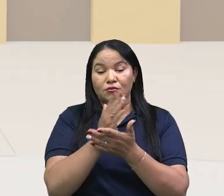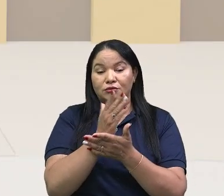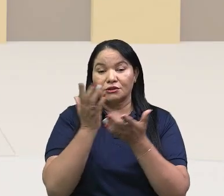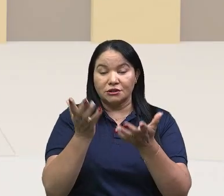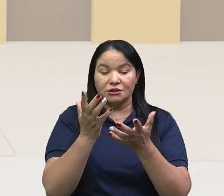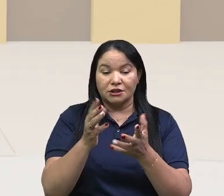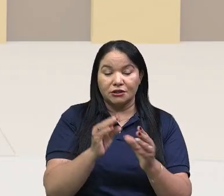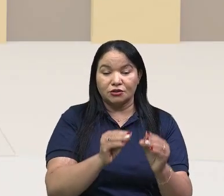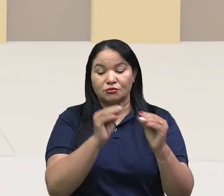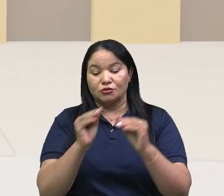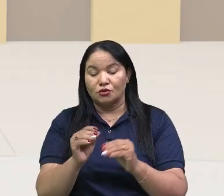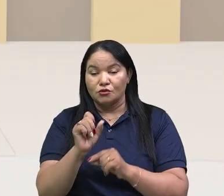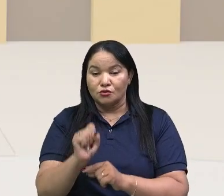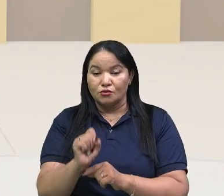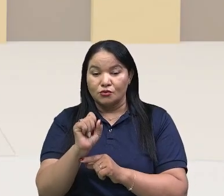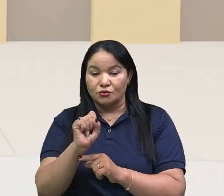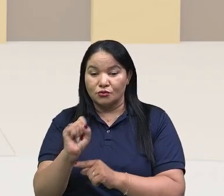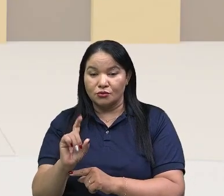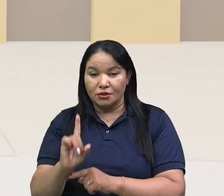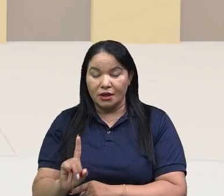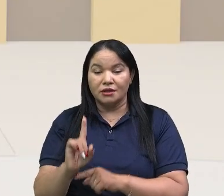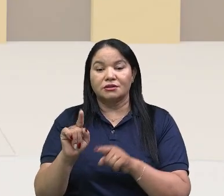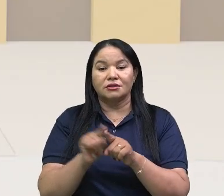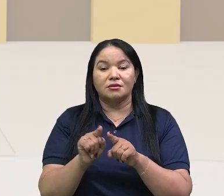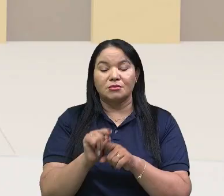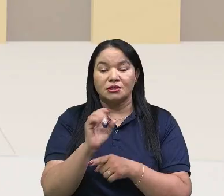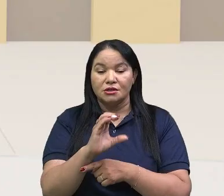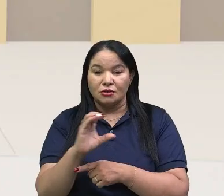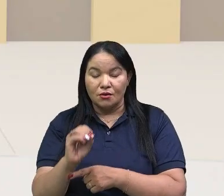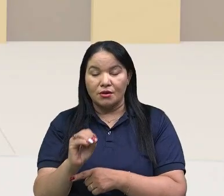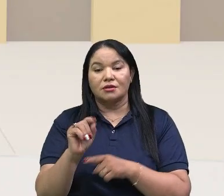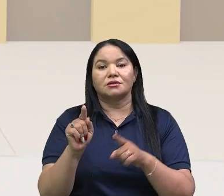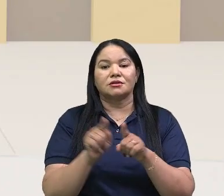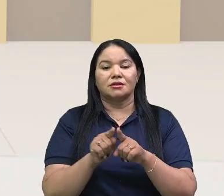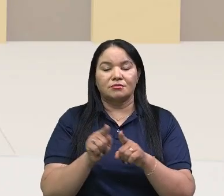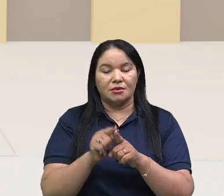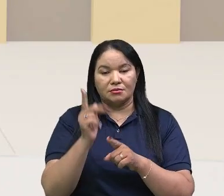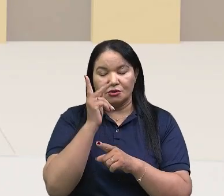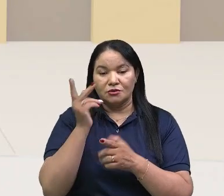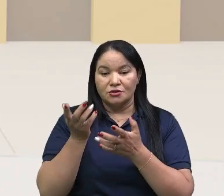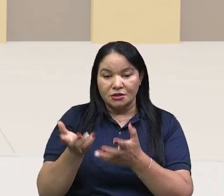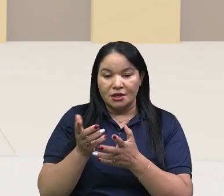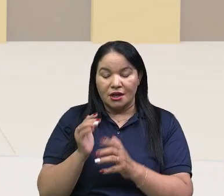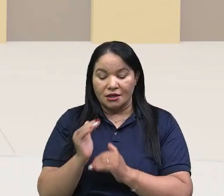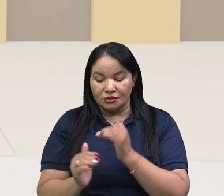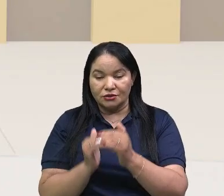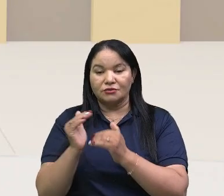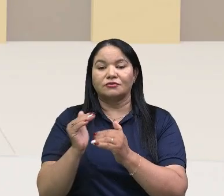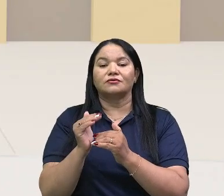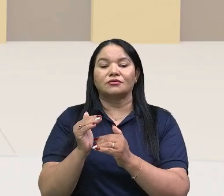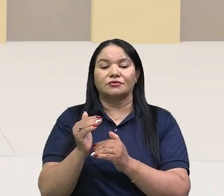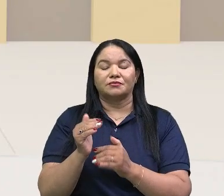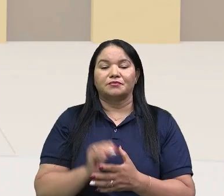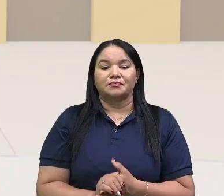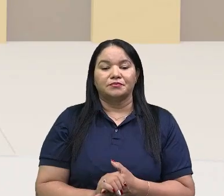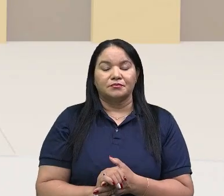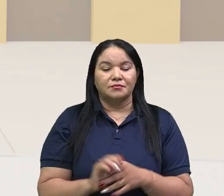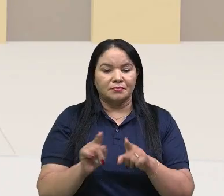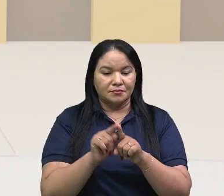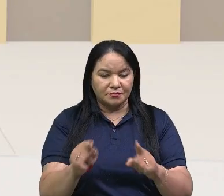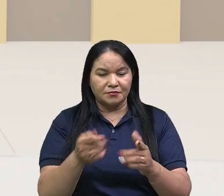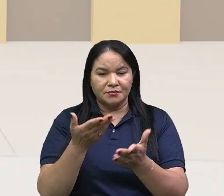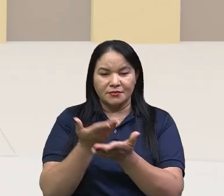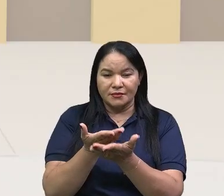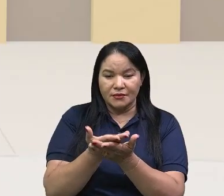são mais desenvolvidas, centro-oeste. Então, as pessoas migram também nessa situação aí. Mas nossos estudos não param aí. Também